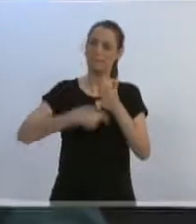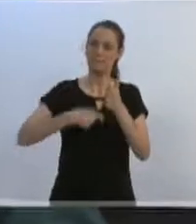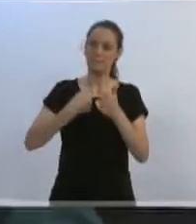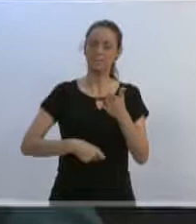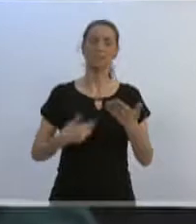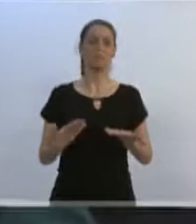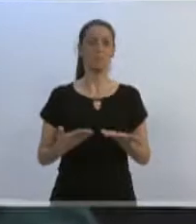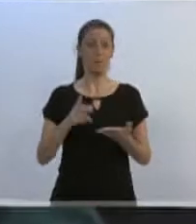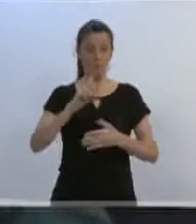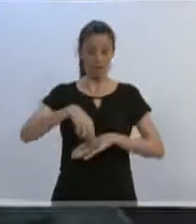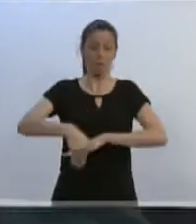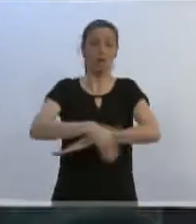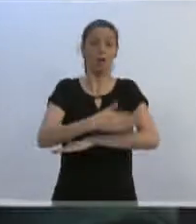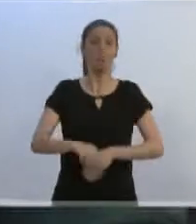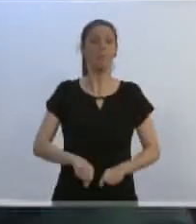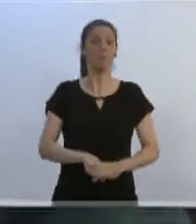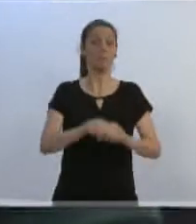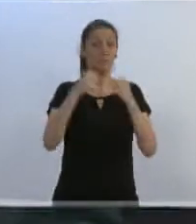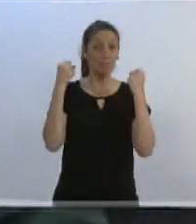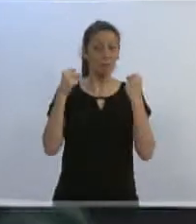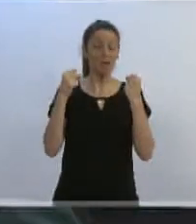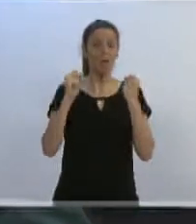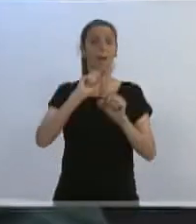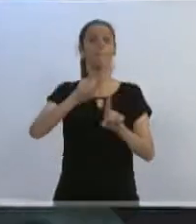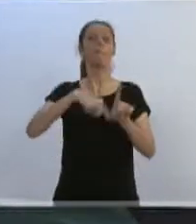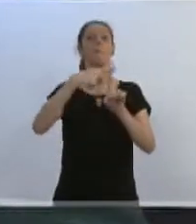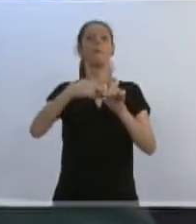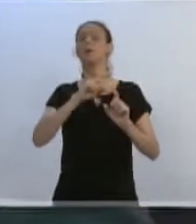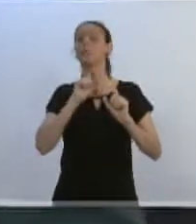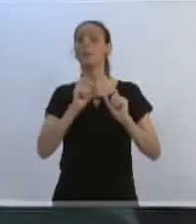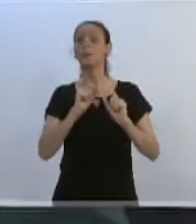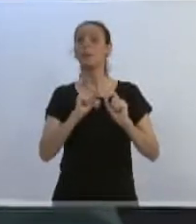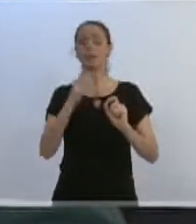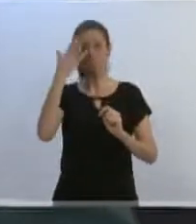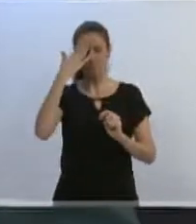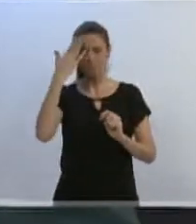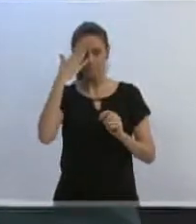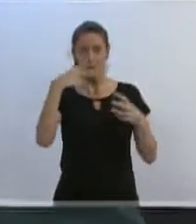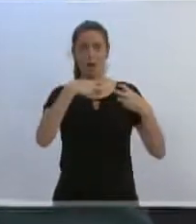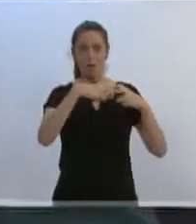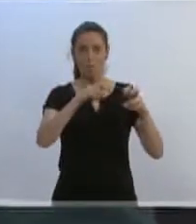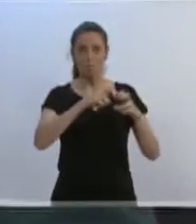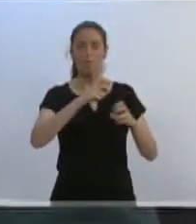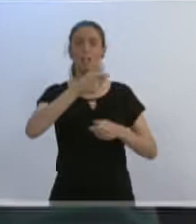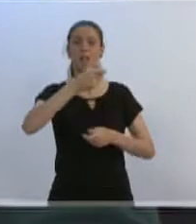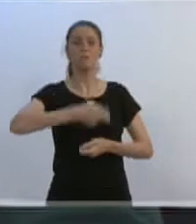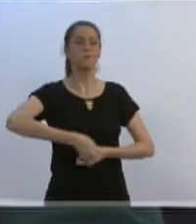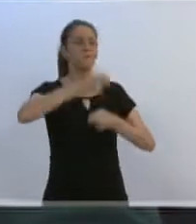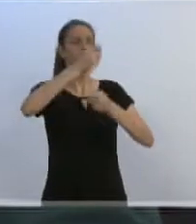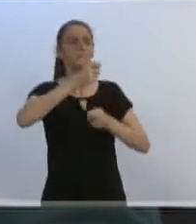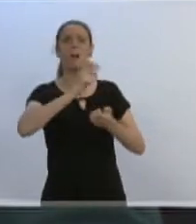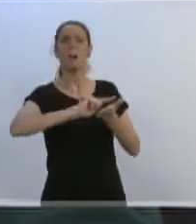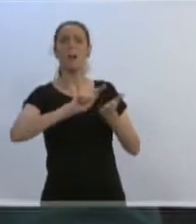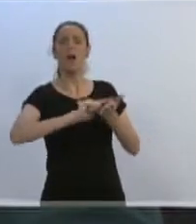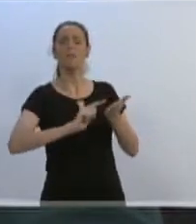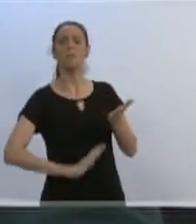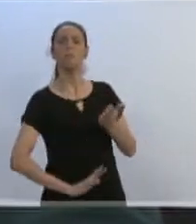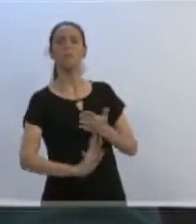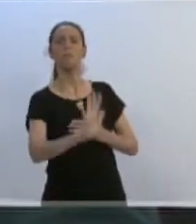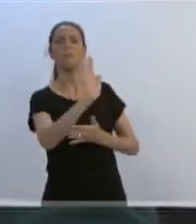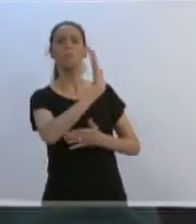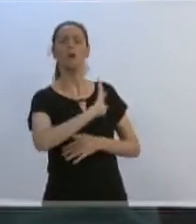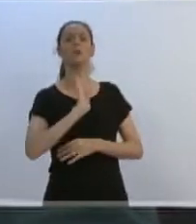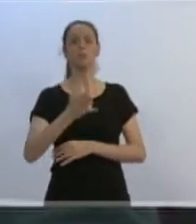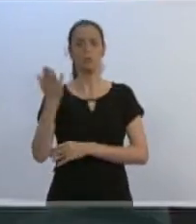danificação do daae do casamento eles lavam o ônibus só tem idéia eles limpam inclusive fiz mas pedi para fazer uma denúncia lá na